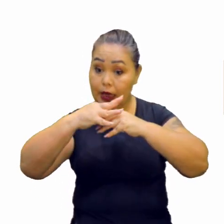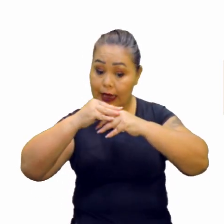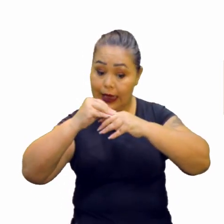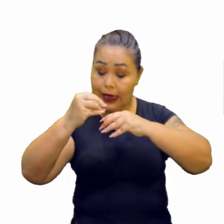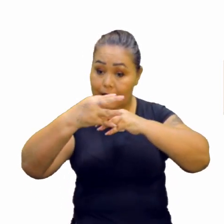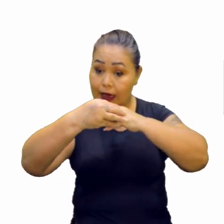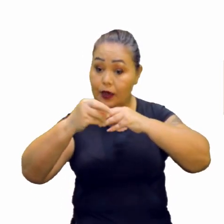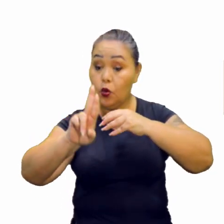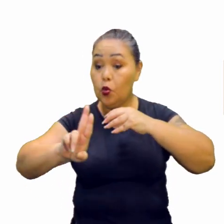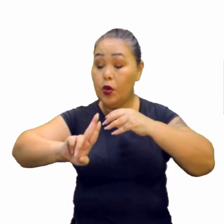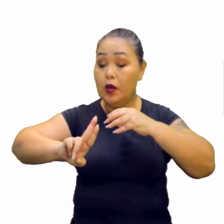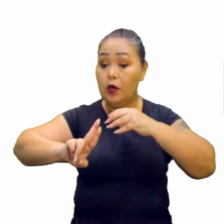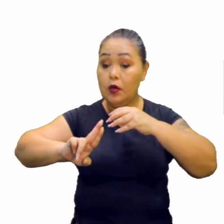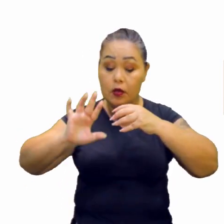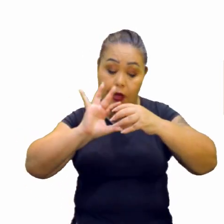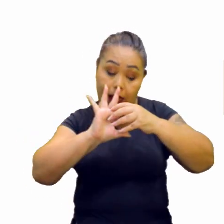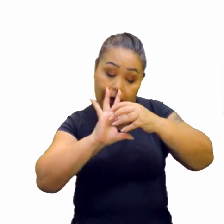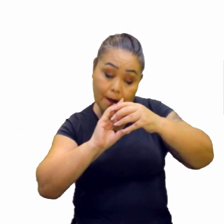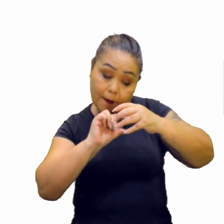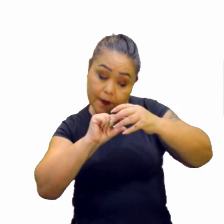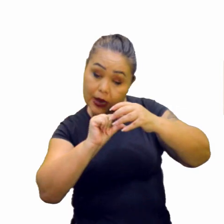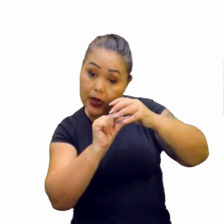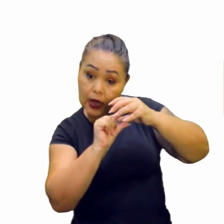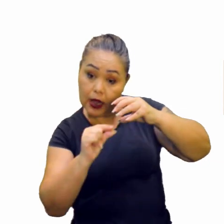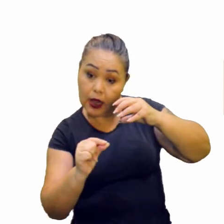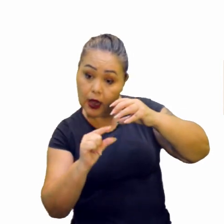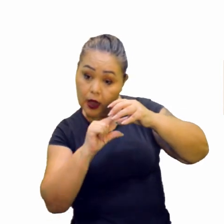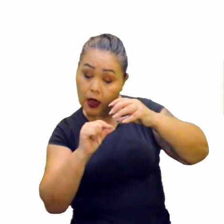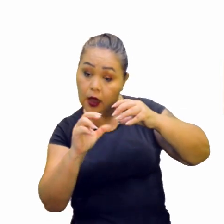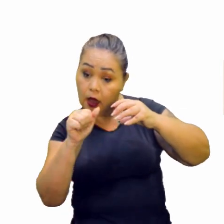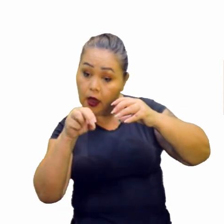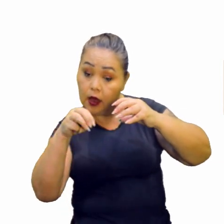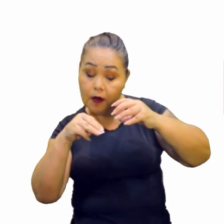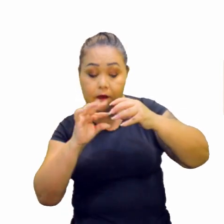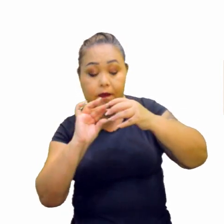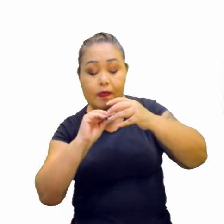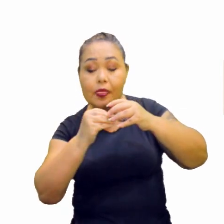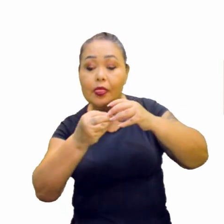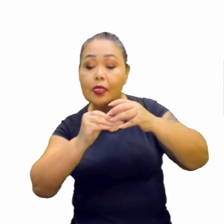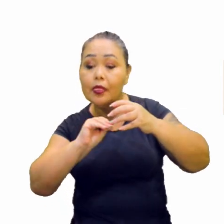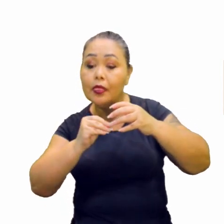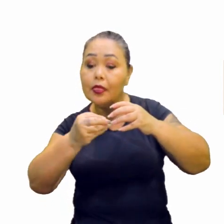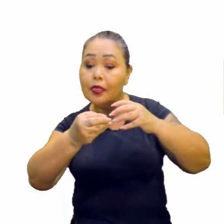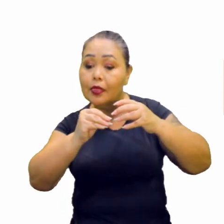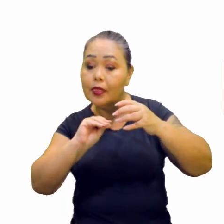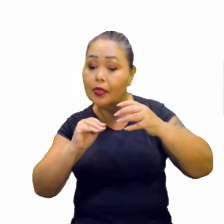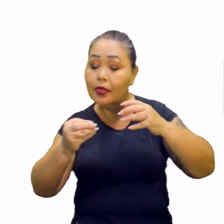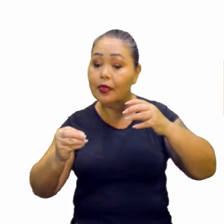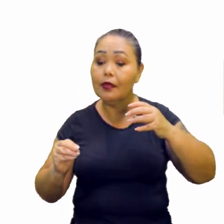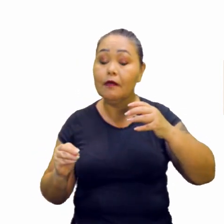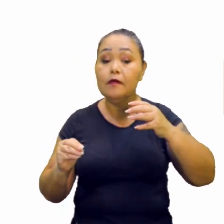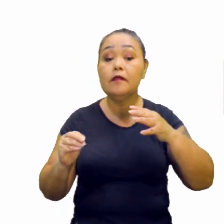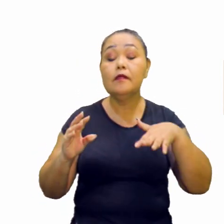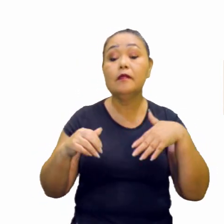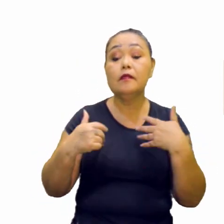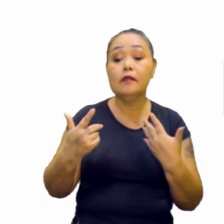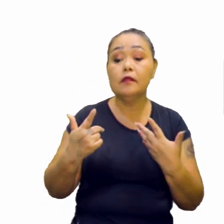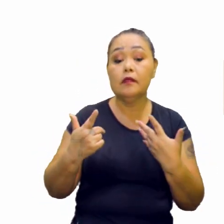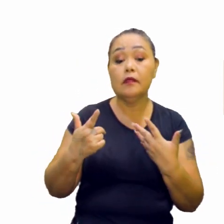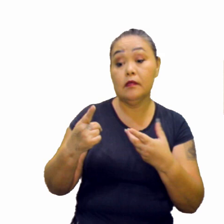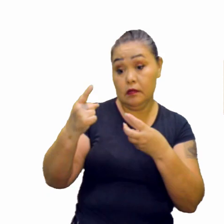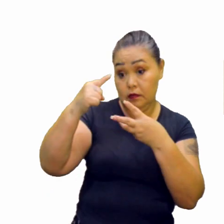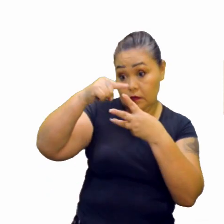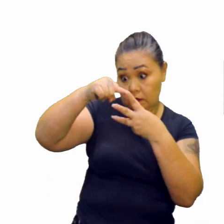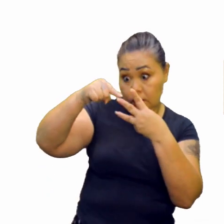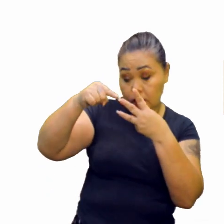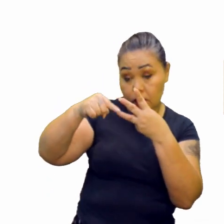usamos amêndoa e nós usamos a carne da amêndoa. E esses 3